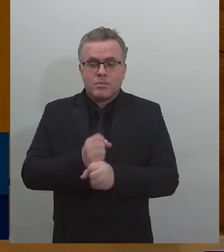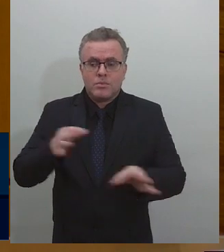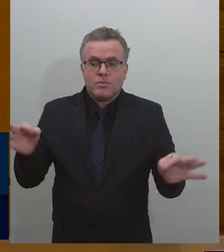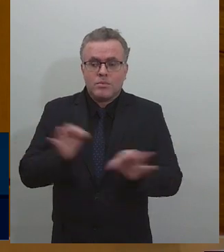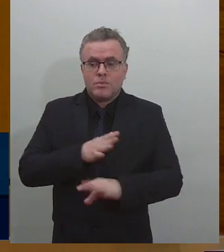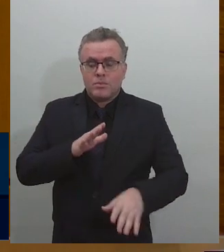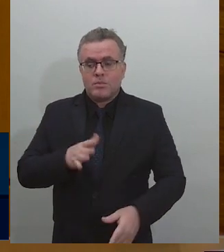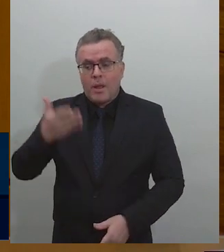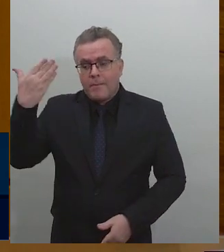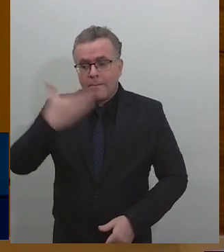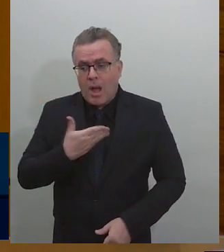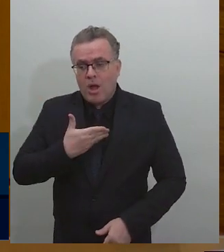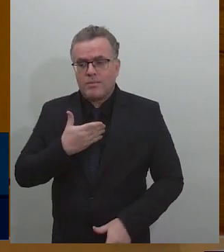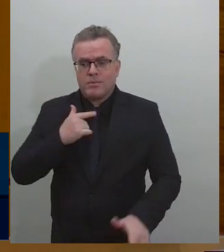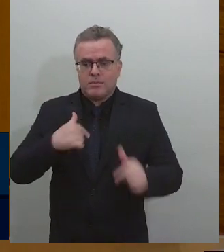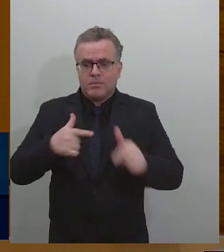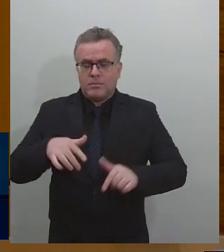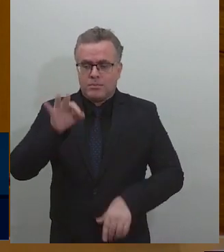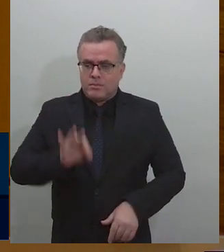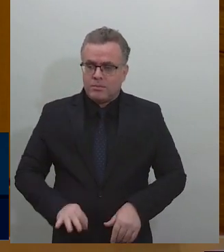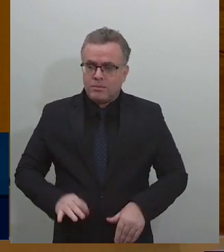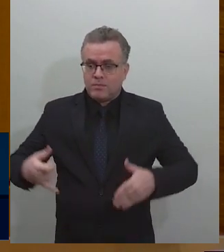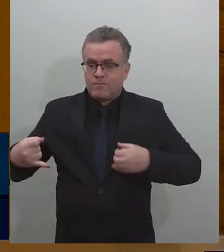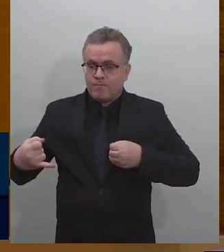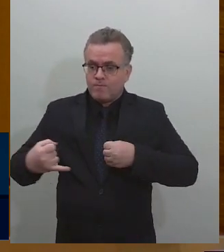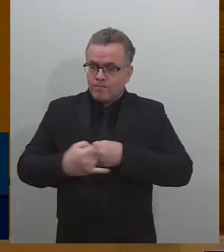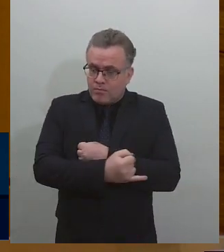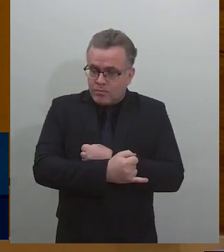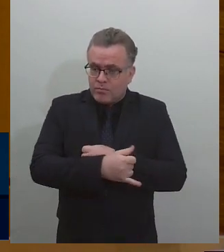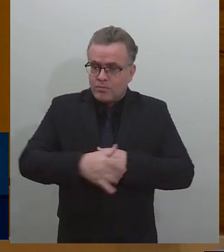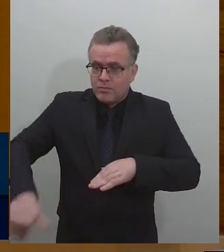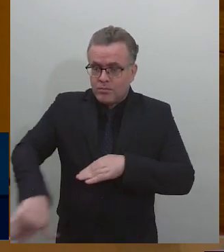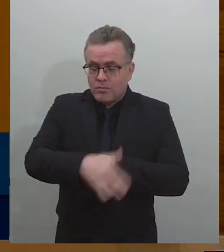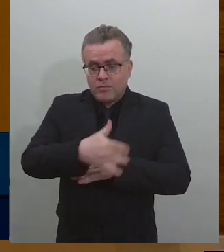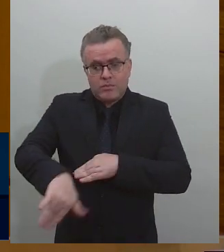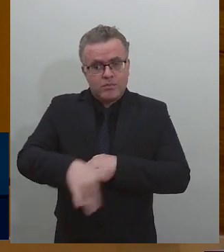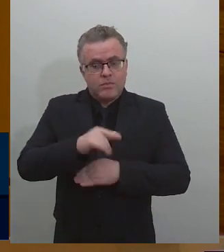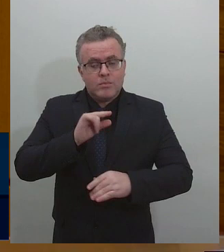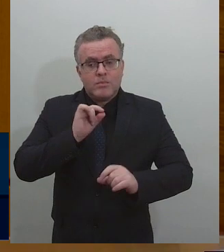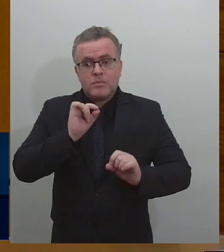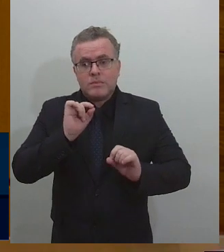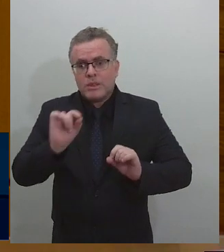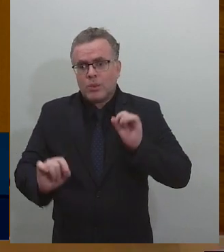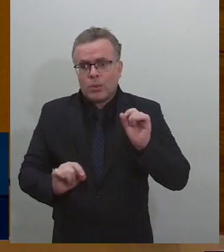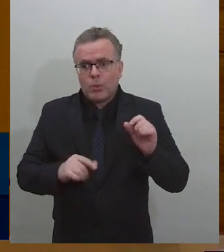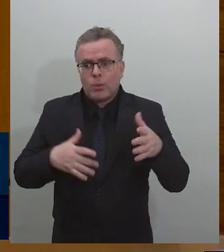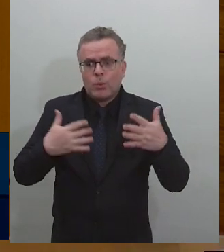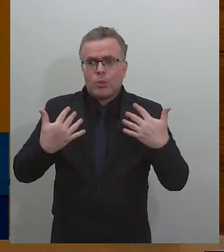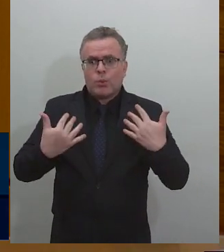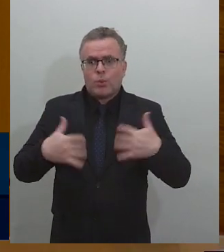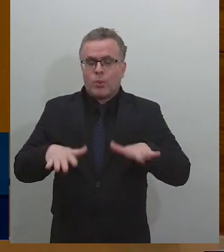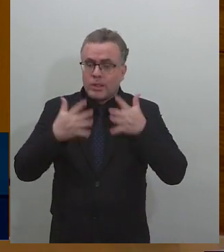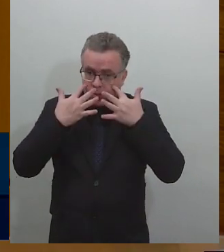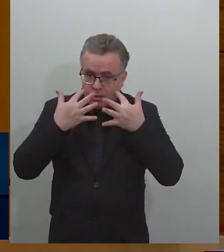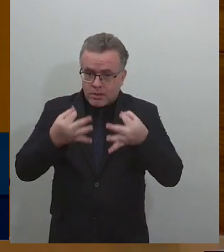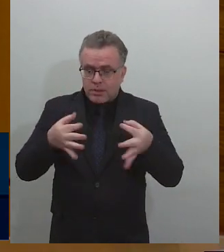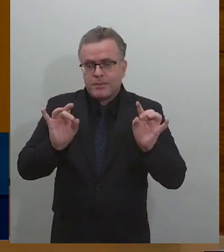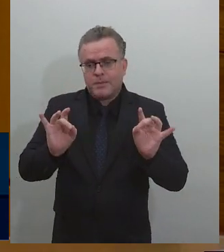infraestrutura, né, principalmente das nossas rodovias estaduais, é algo que tem que ser uma atenção especial, redobrada, porque por